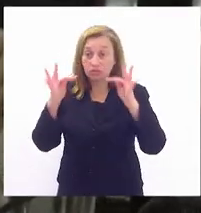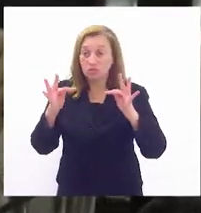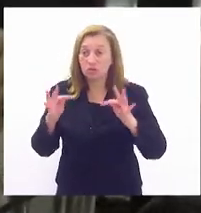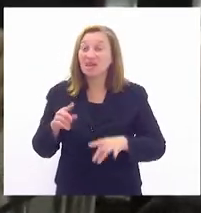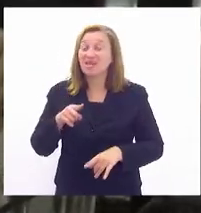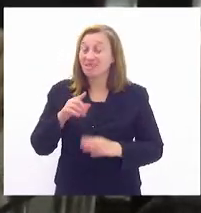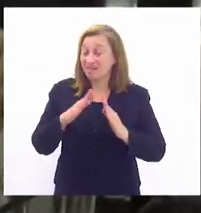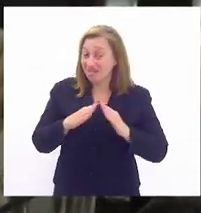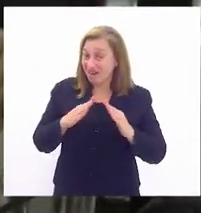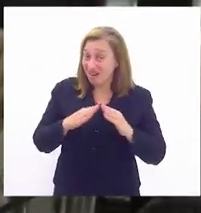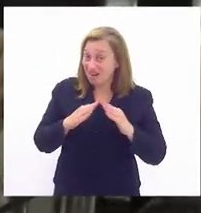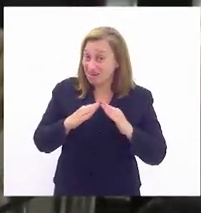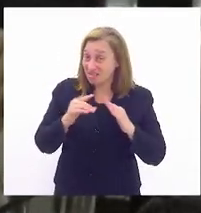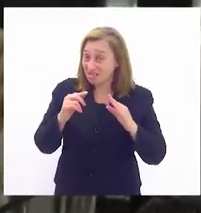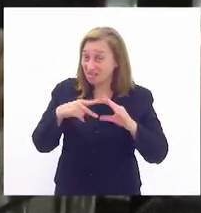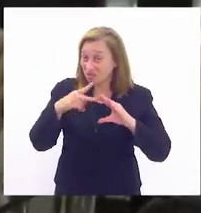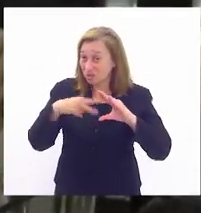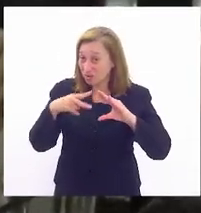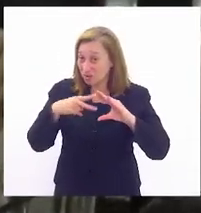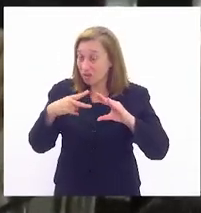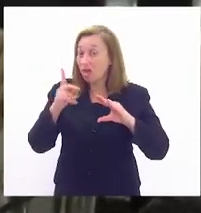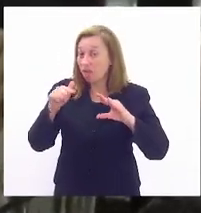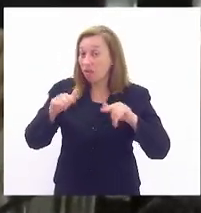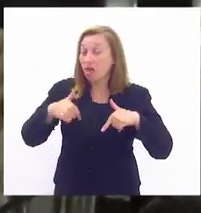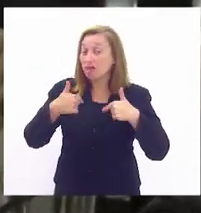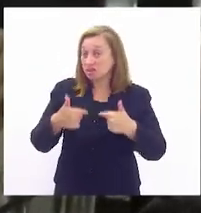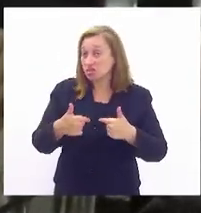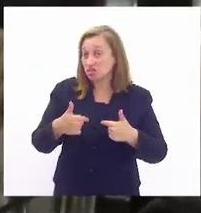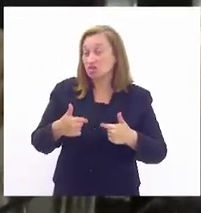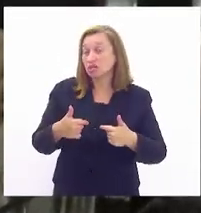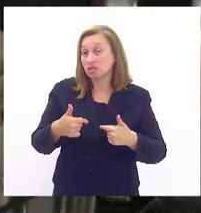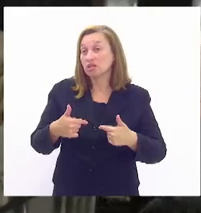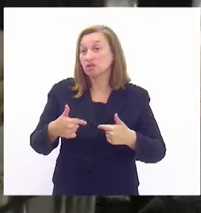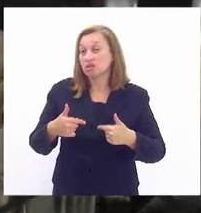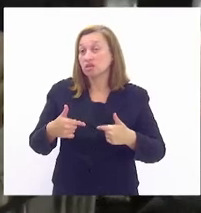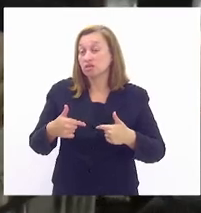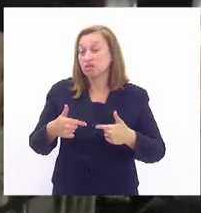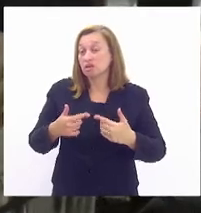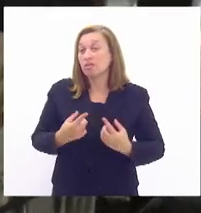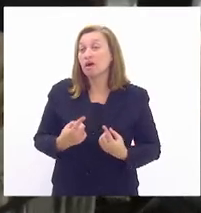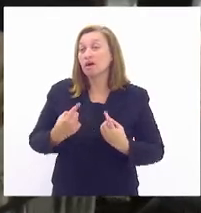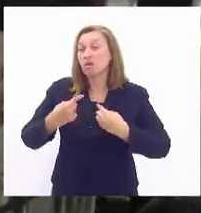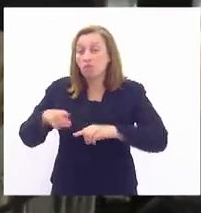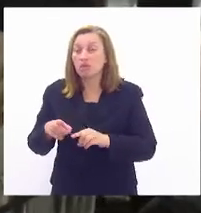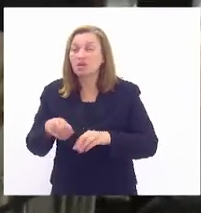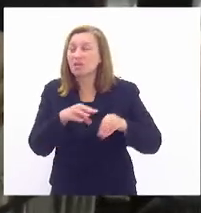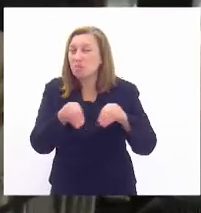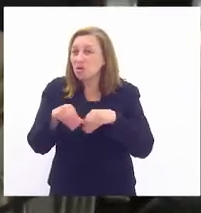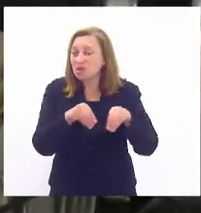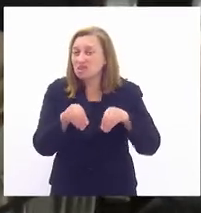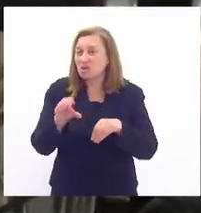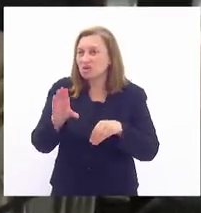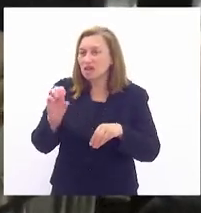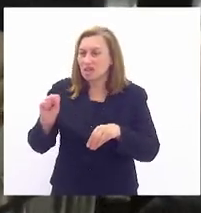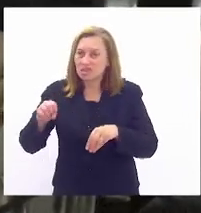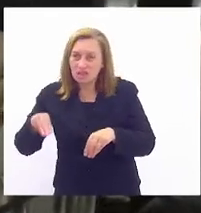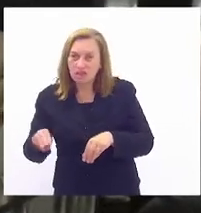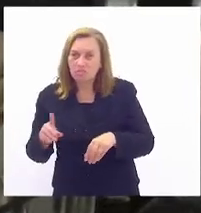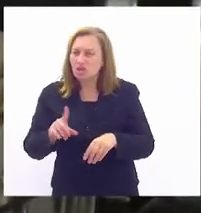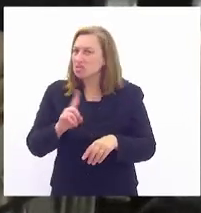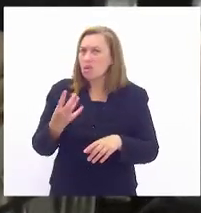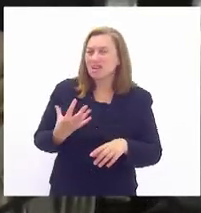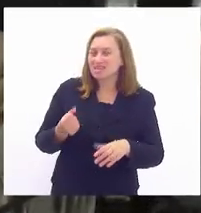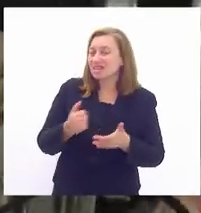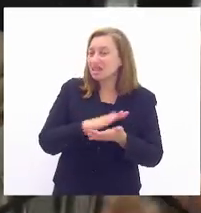essa casa, ela é muito atuante em relação à poluição da CSN, ela não se omite em nenhum